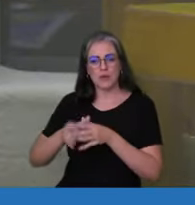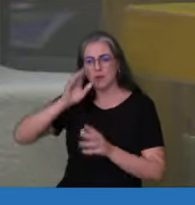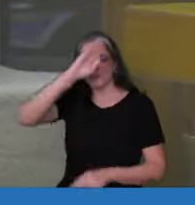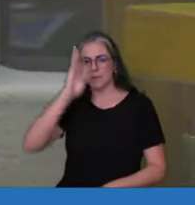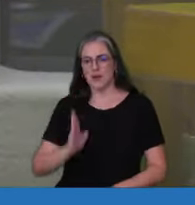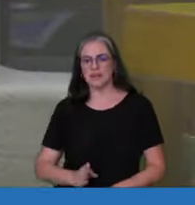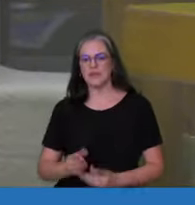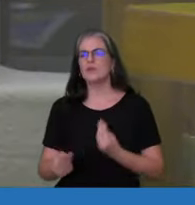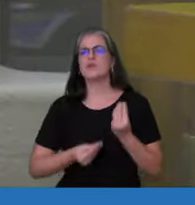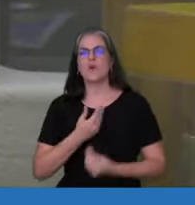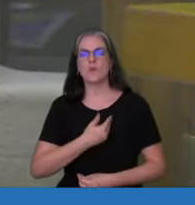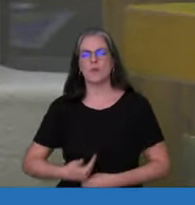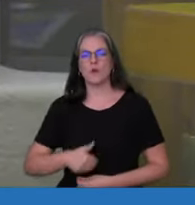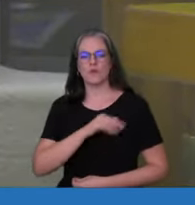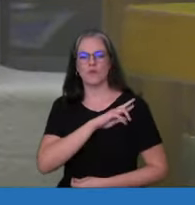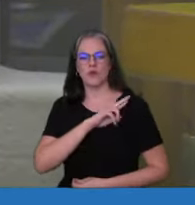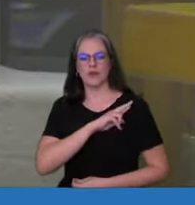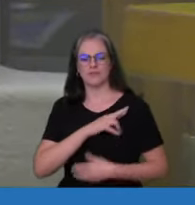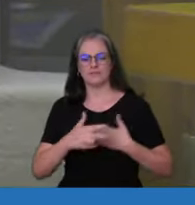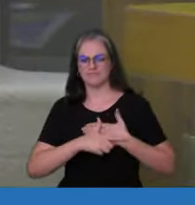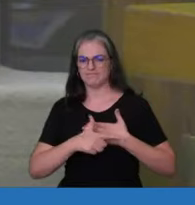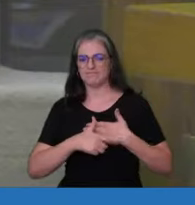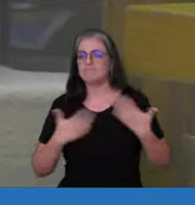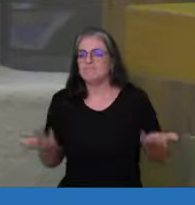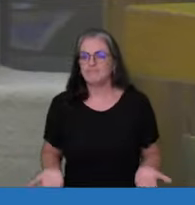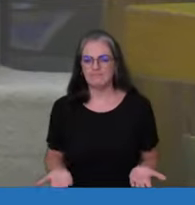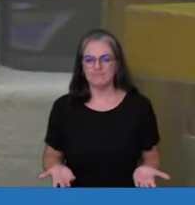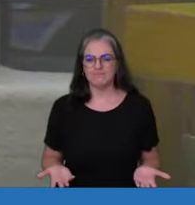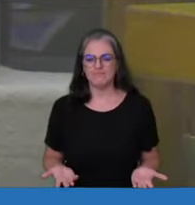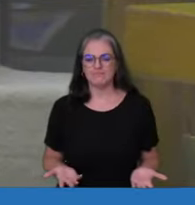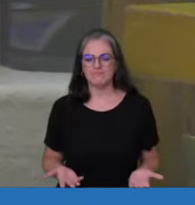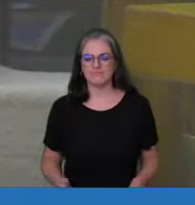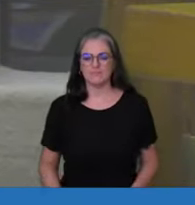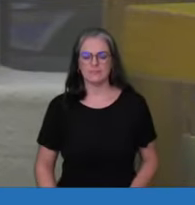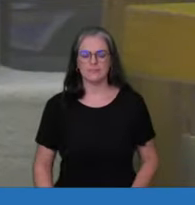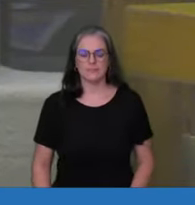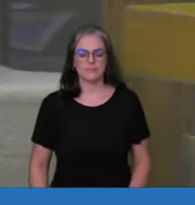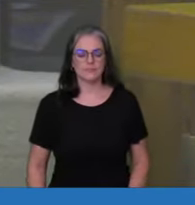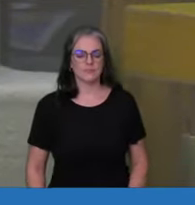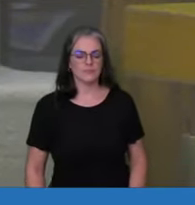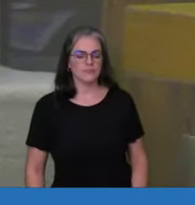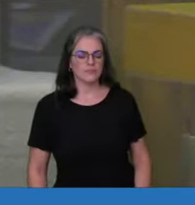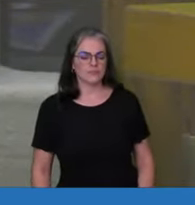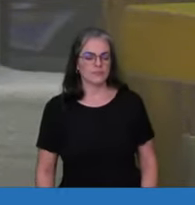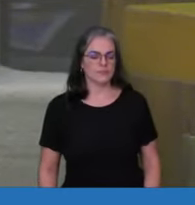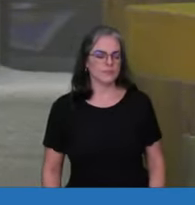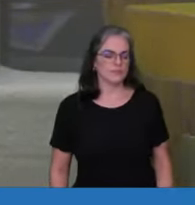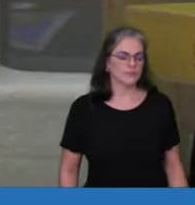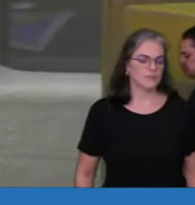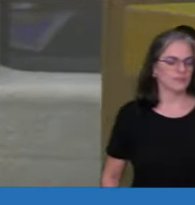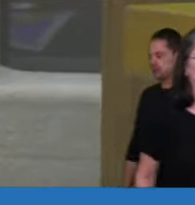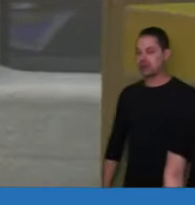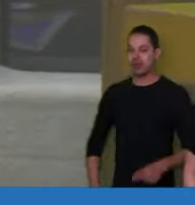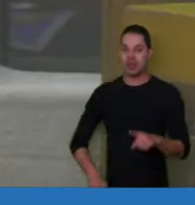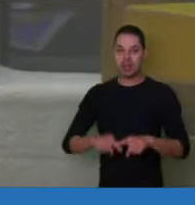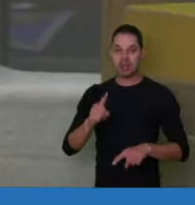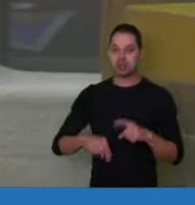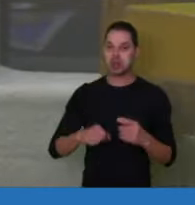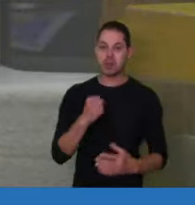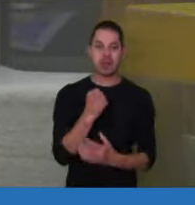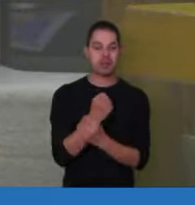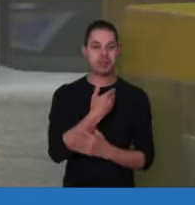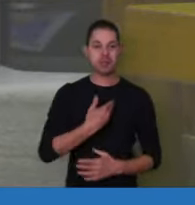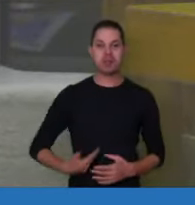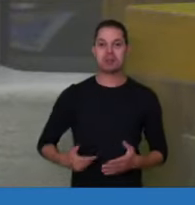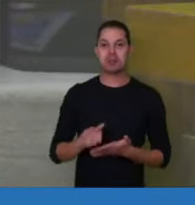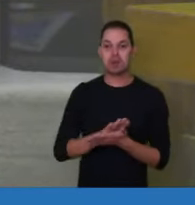Estado brasileiro, o que é o papel desta Constituição que não dá à União instrumentos para a segurança pública. Nós